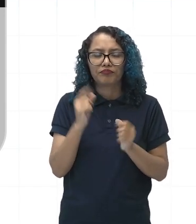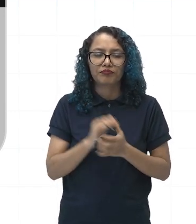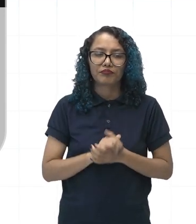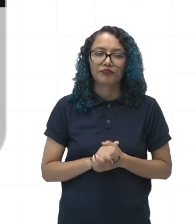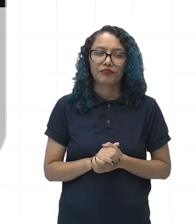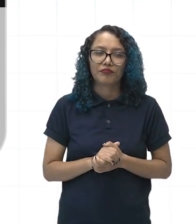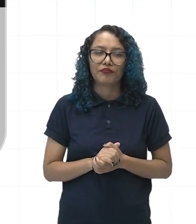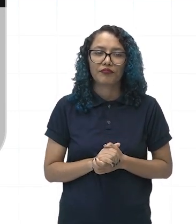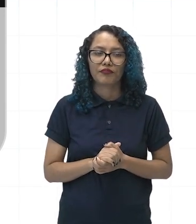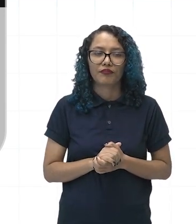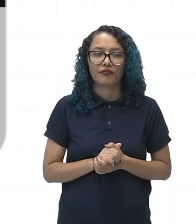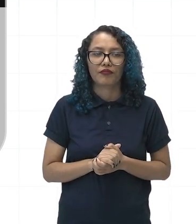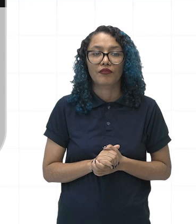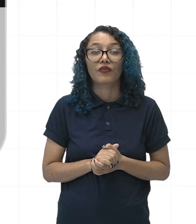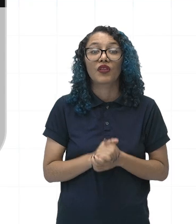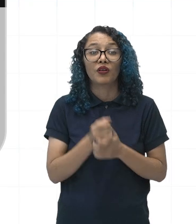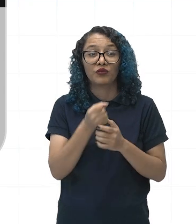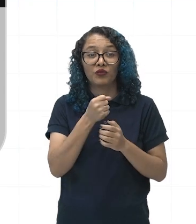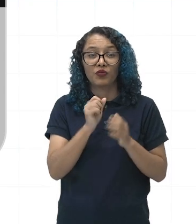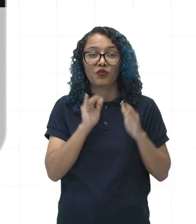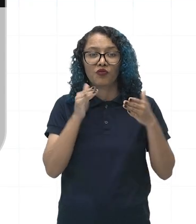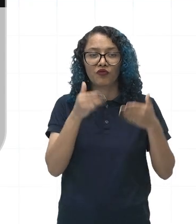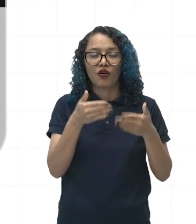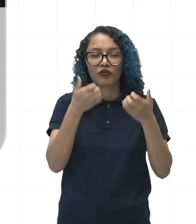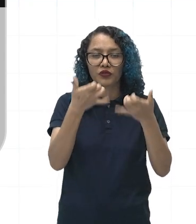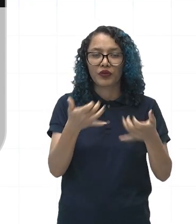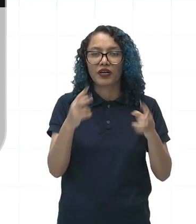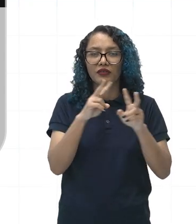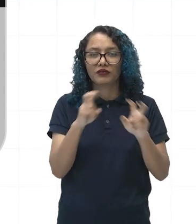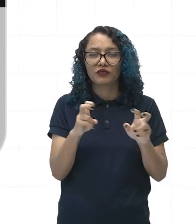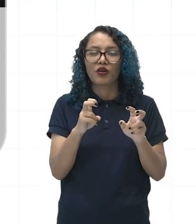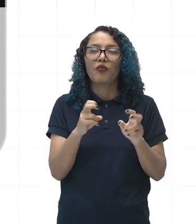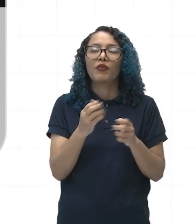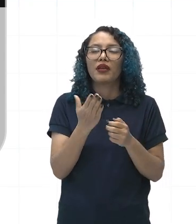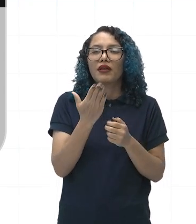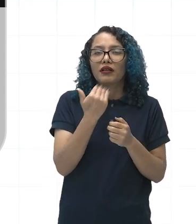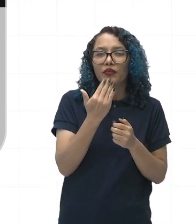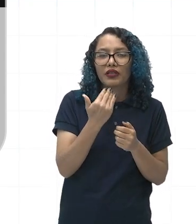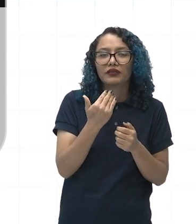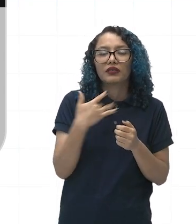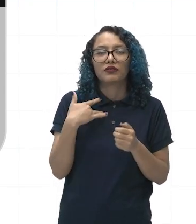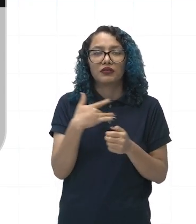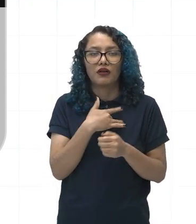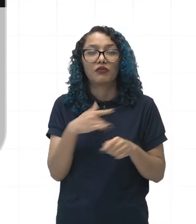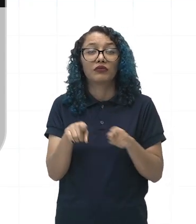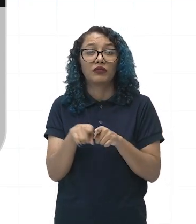jornalismo que busca falar sobre alimentação, saúde e poder.